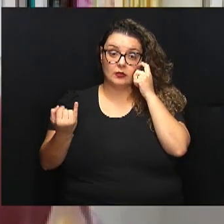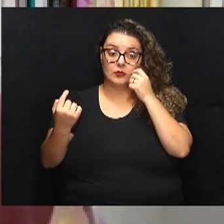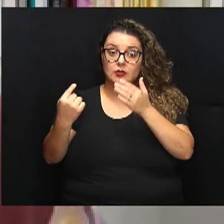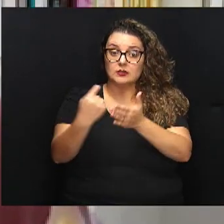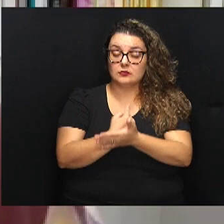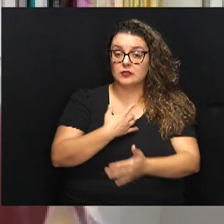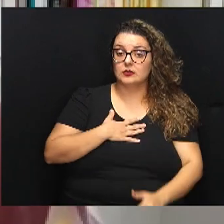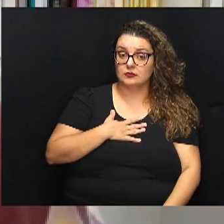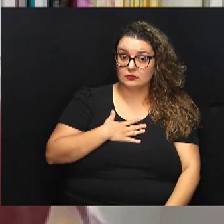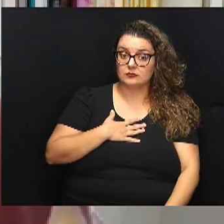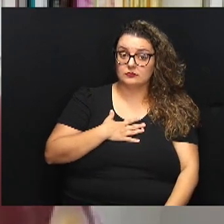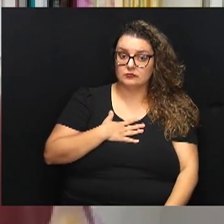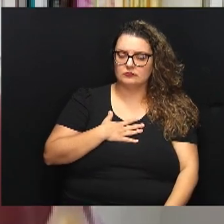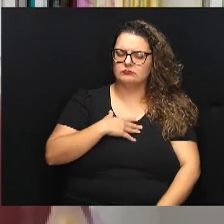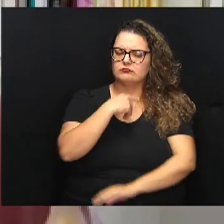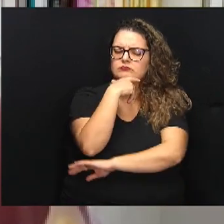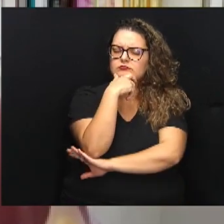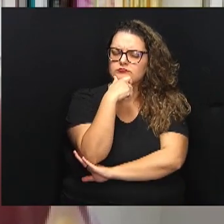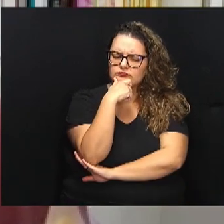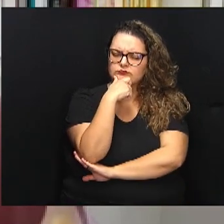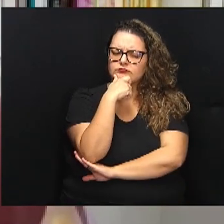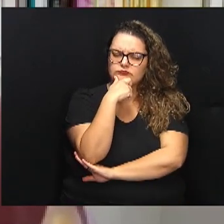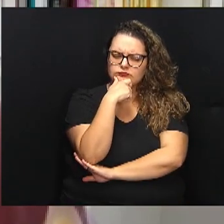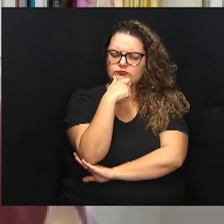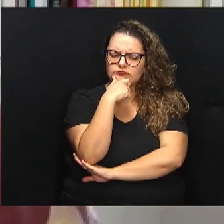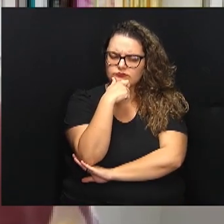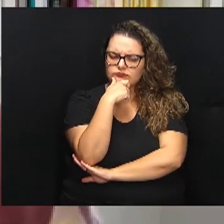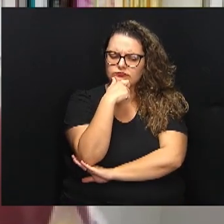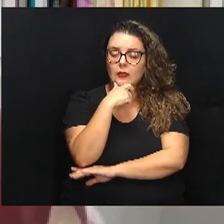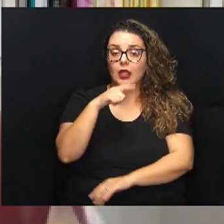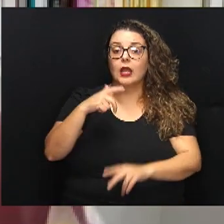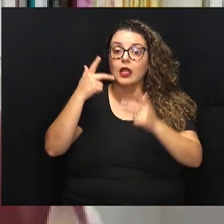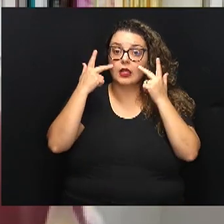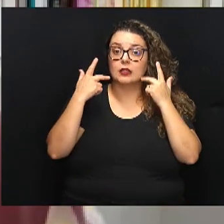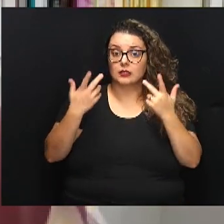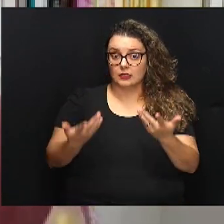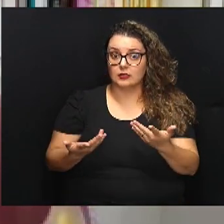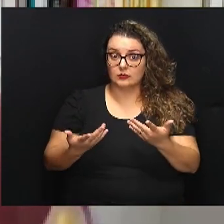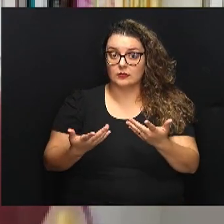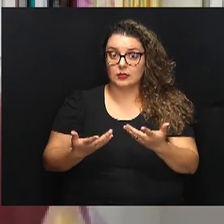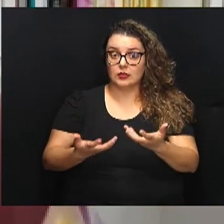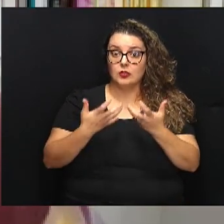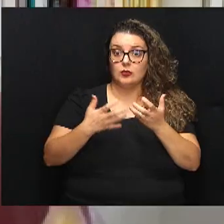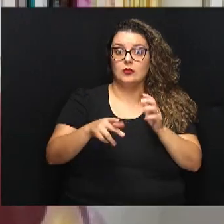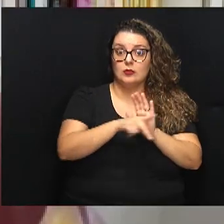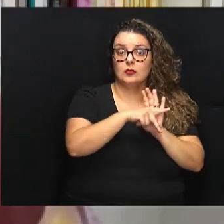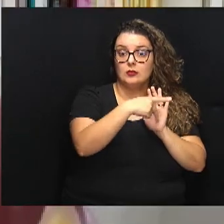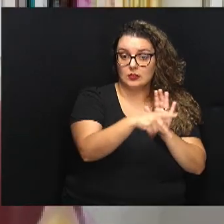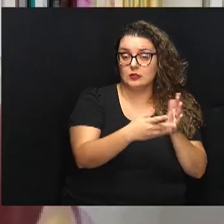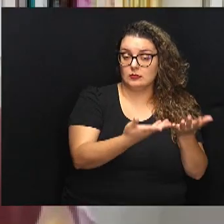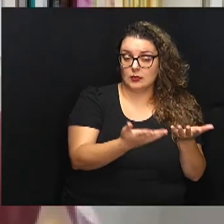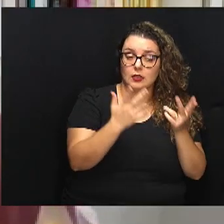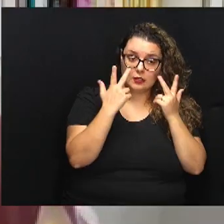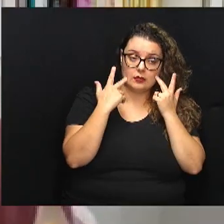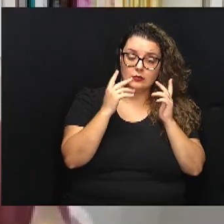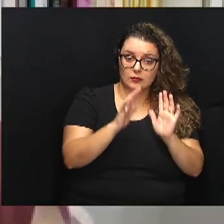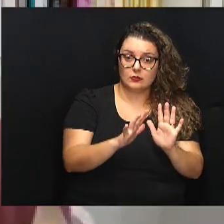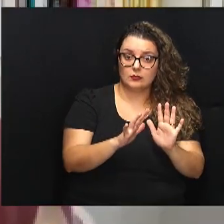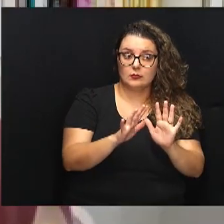perguntar, e lembrar que é natural o querer pertencer,